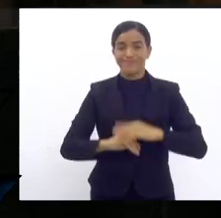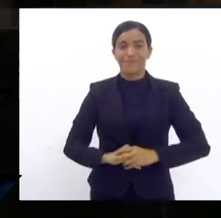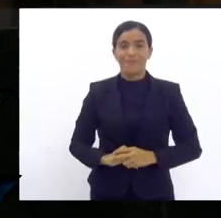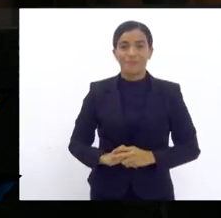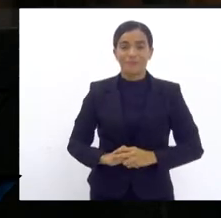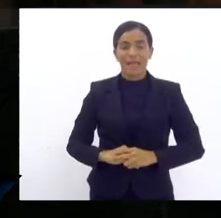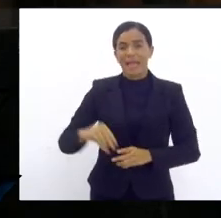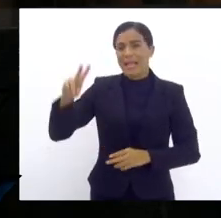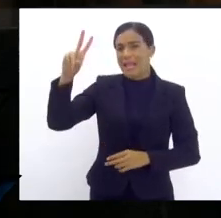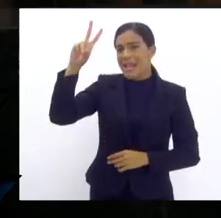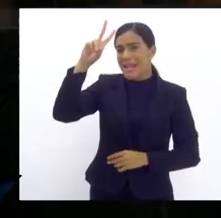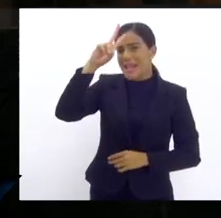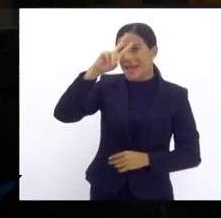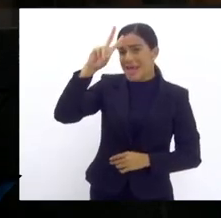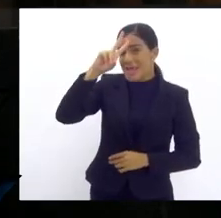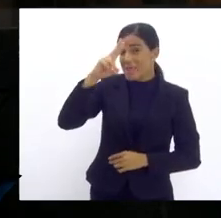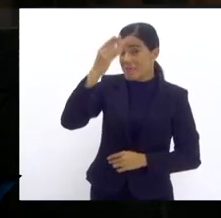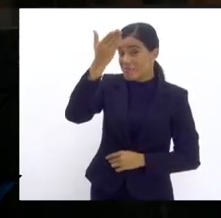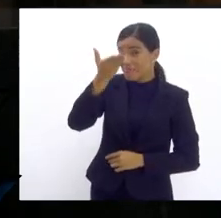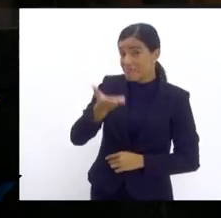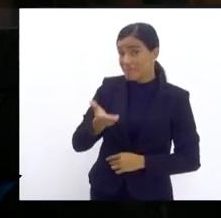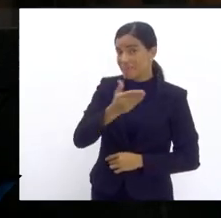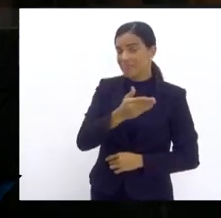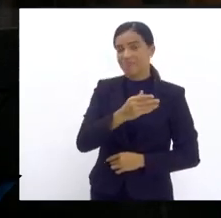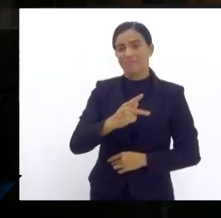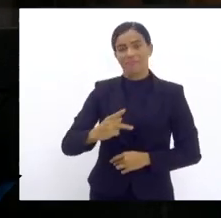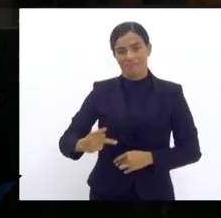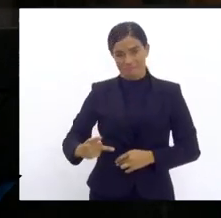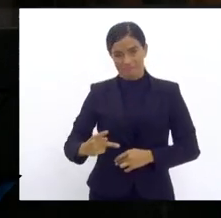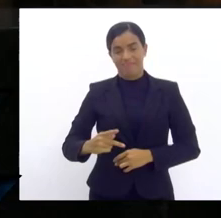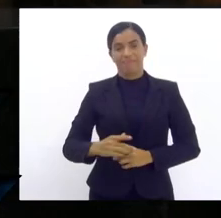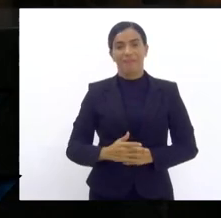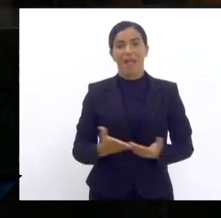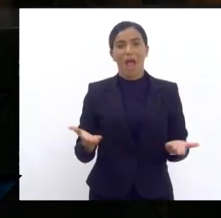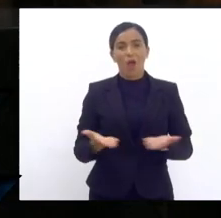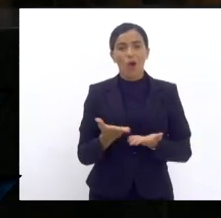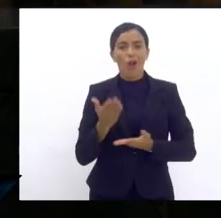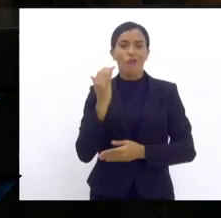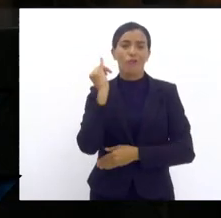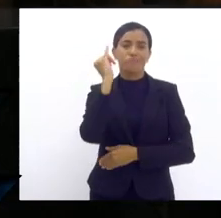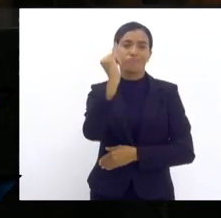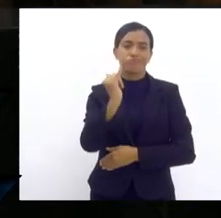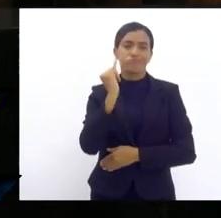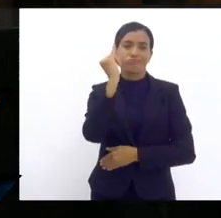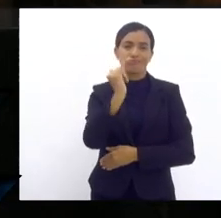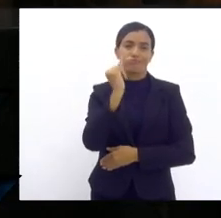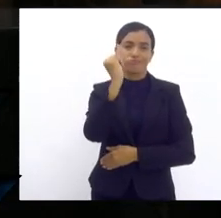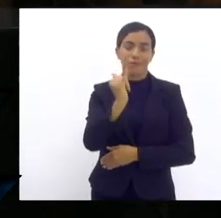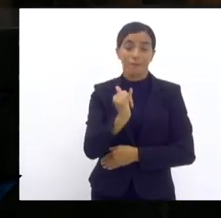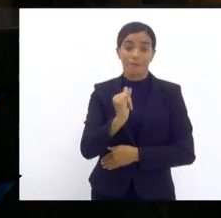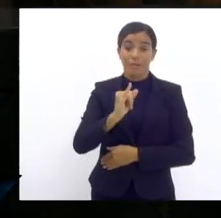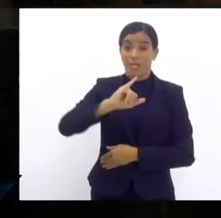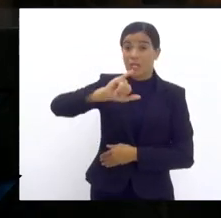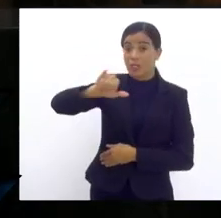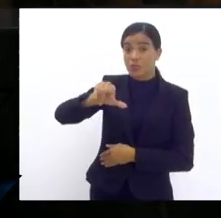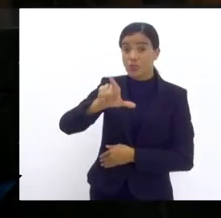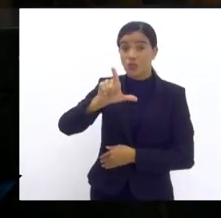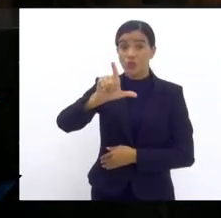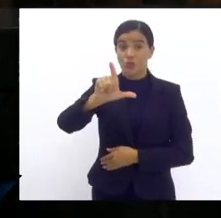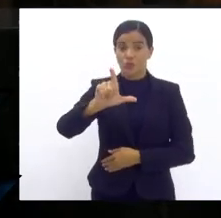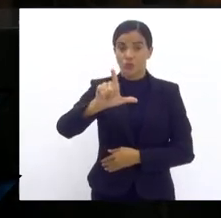lembra vossa excelência do que vou aqui narrar em Julho